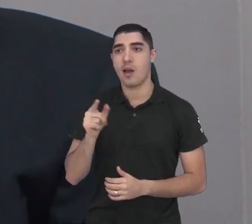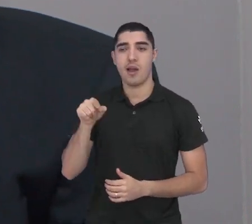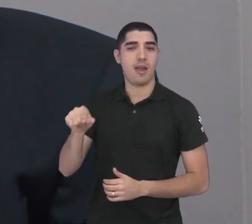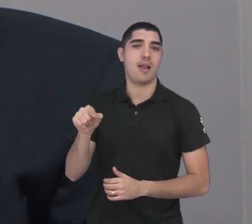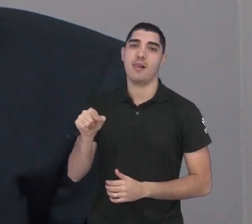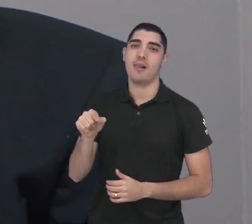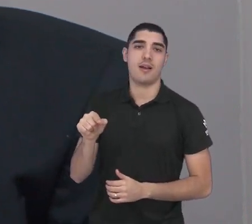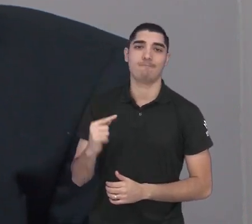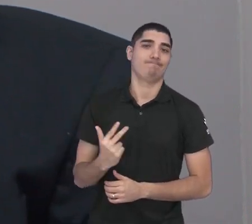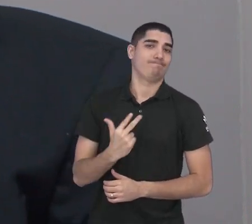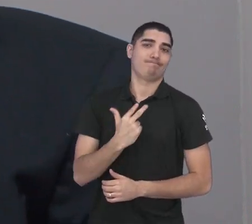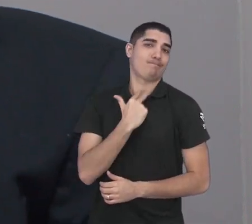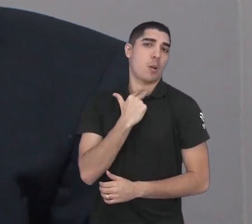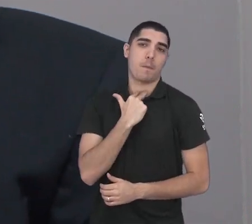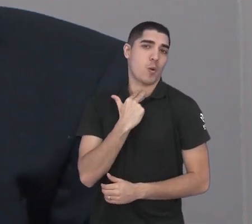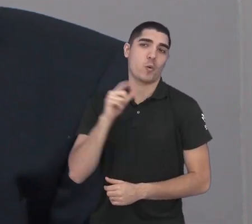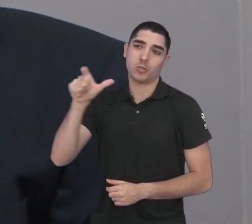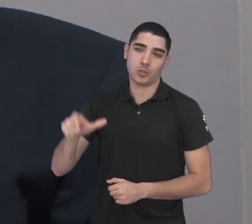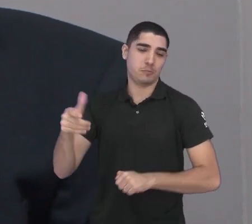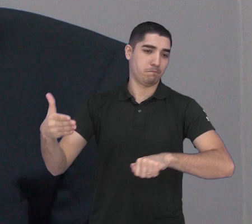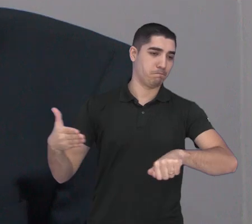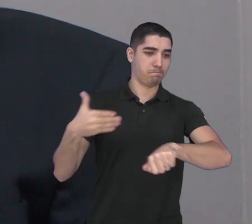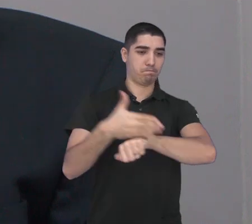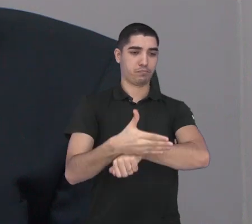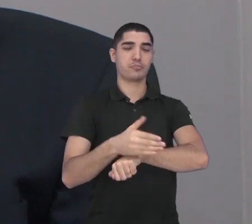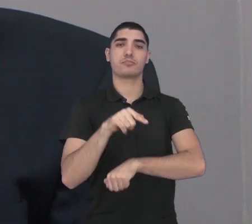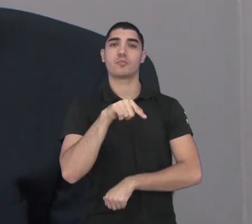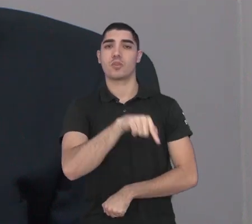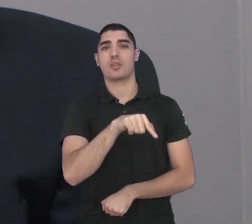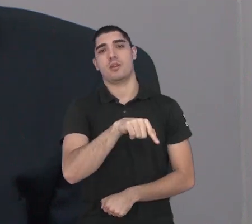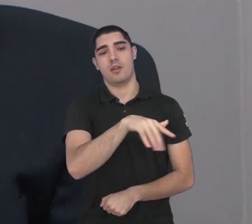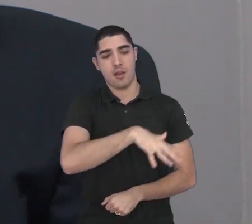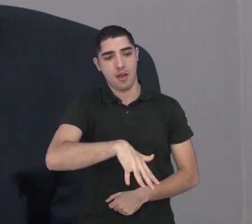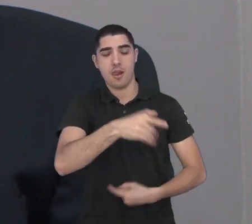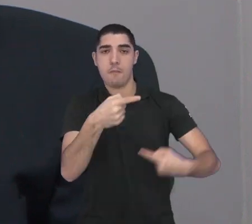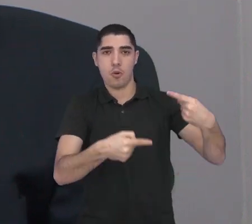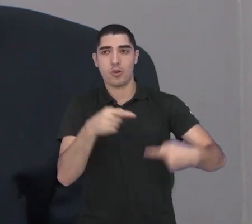isso em si já caracterizaria, né,